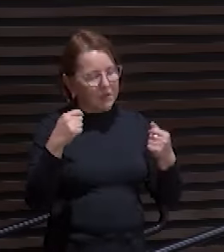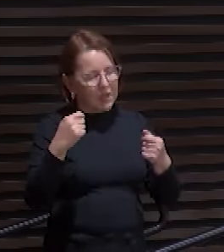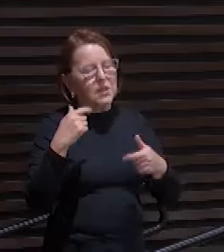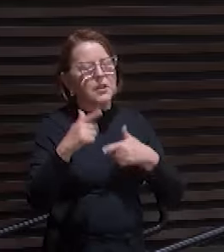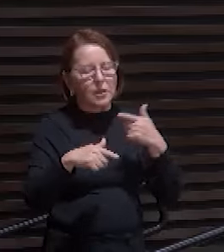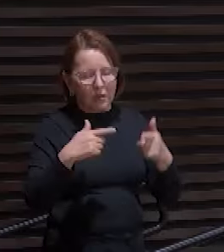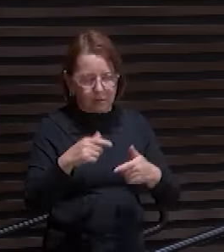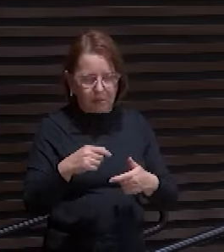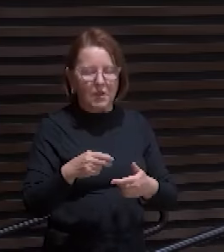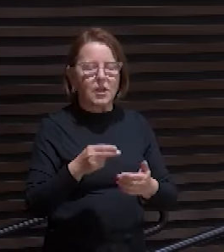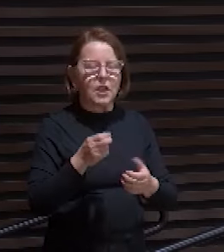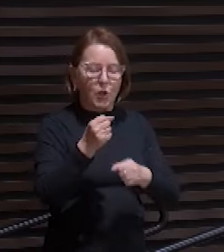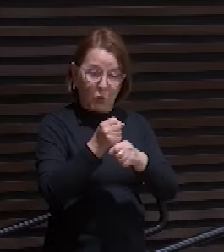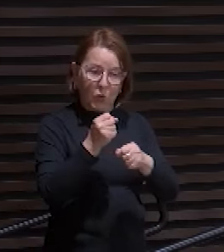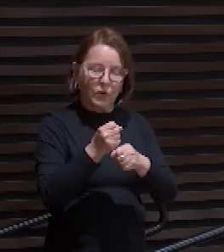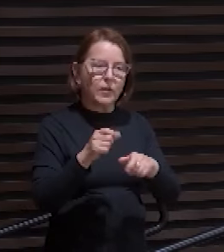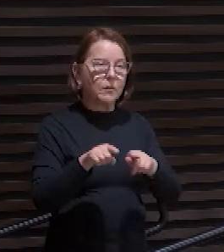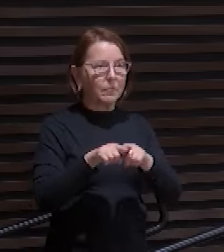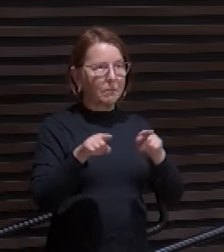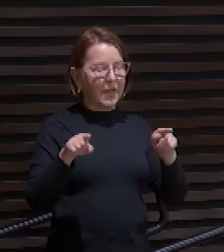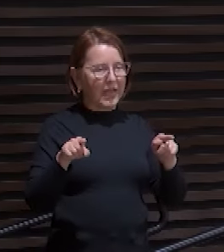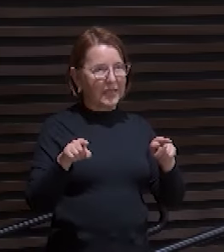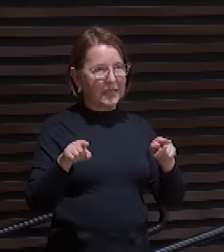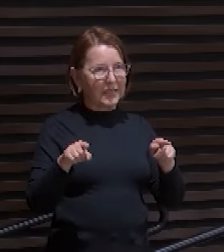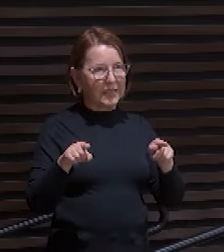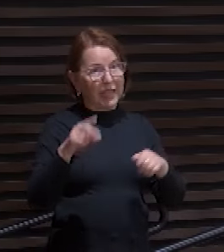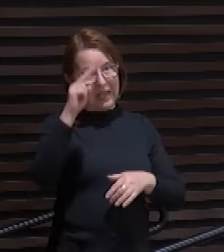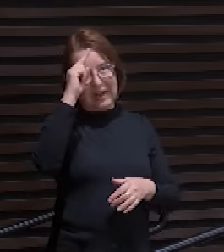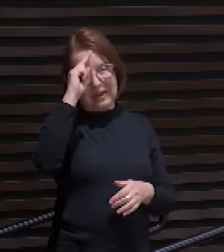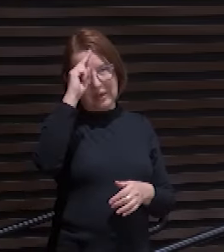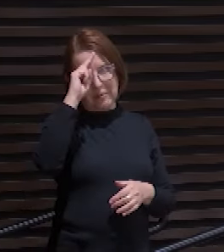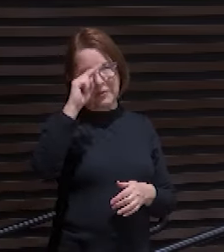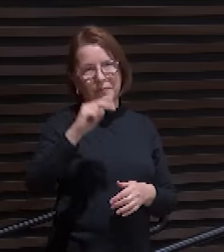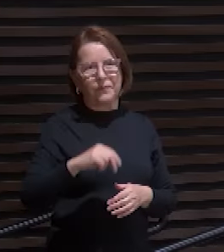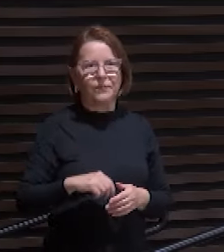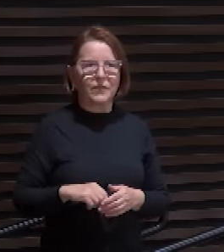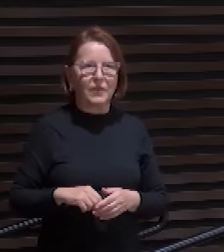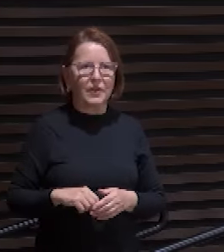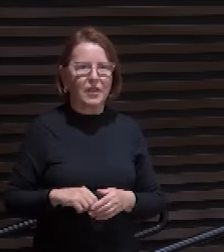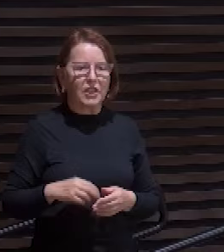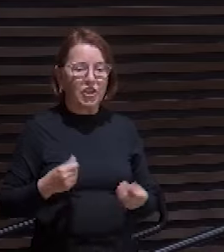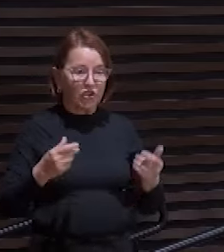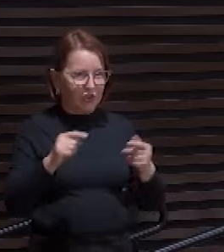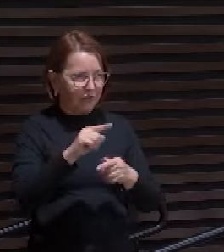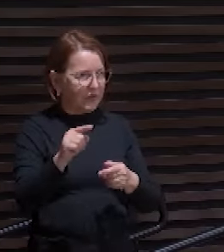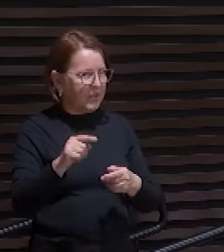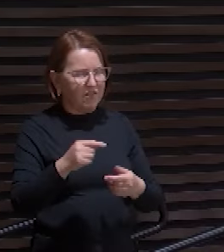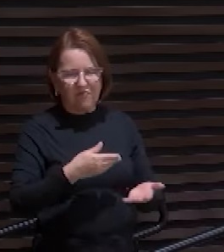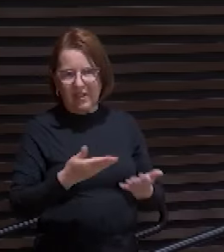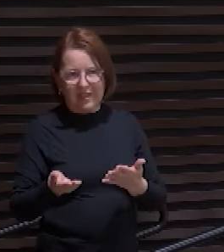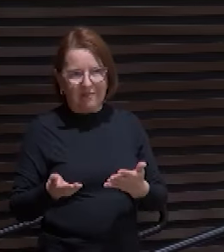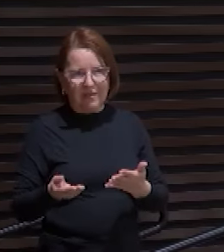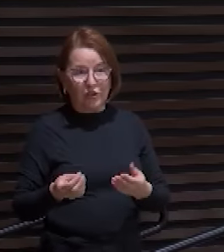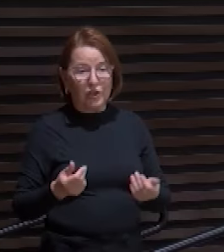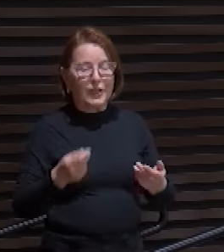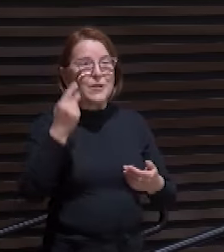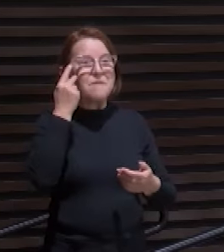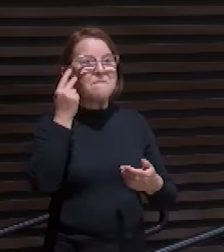você tem que construir. Mas lembre-se que o dinheiro você não vai levar nada e que o dinheiro precisa ser para a glória de